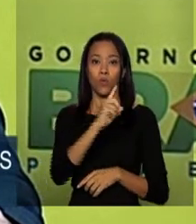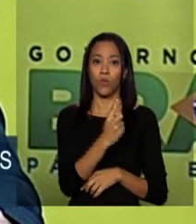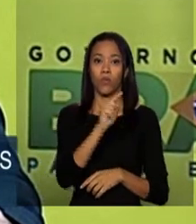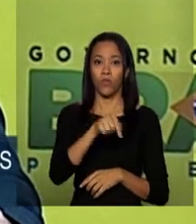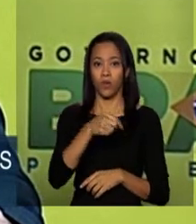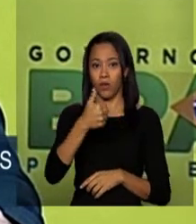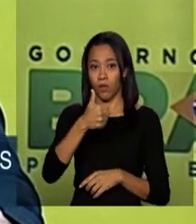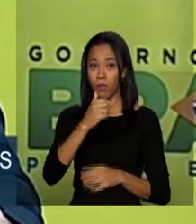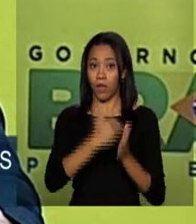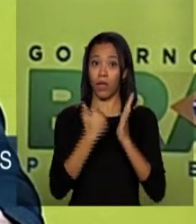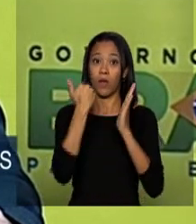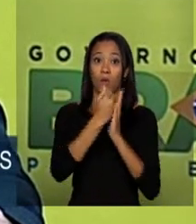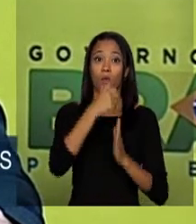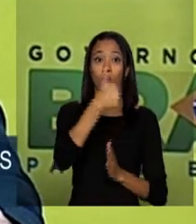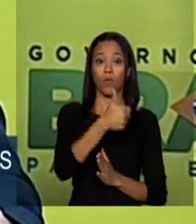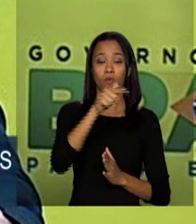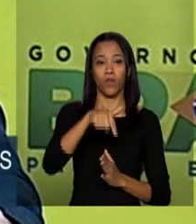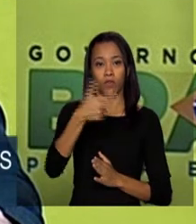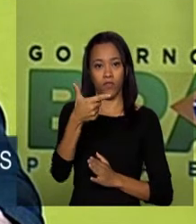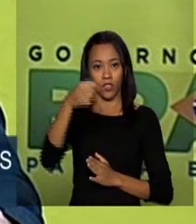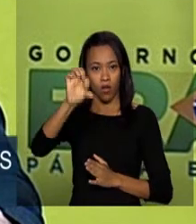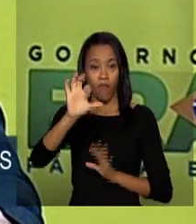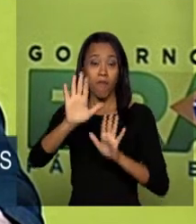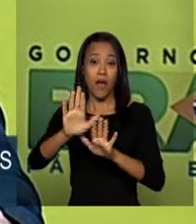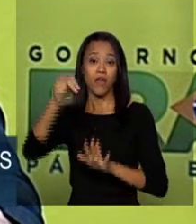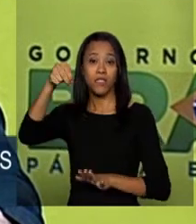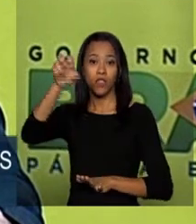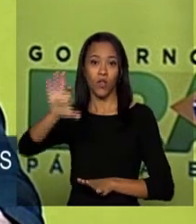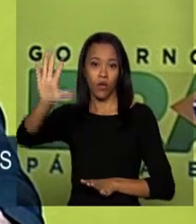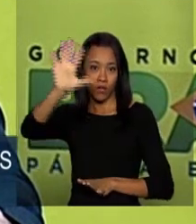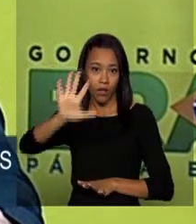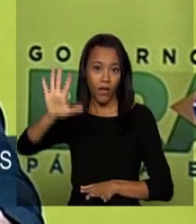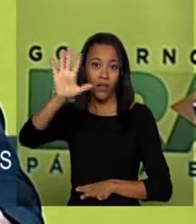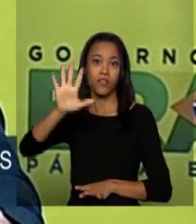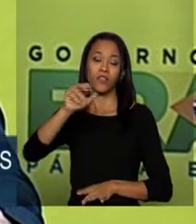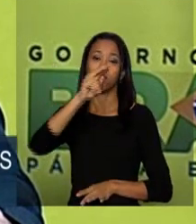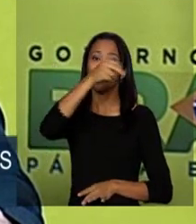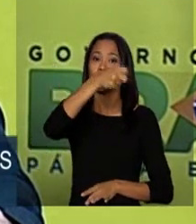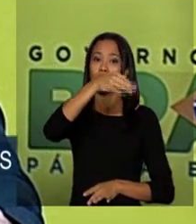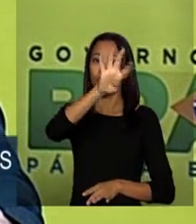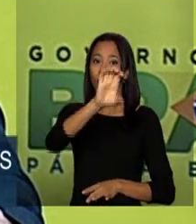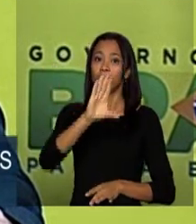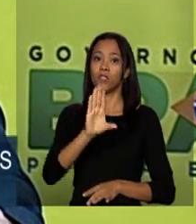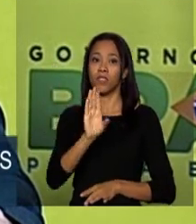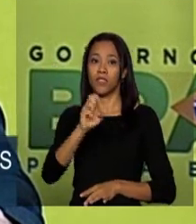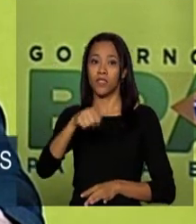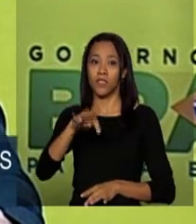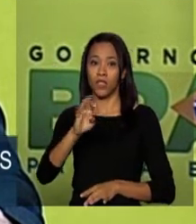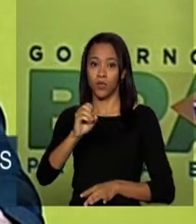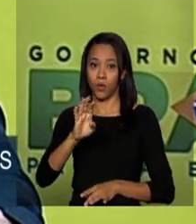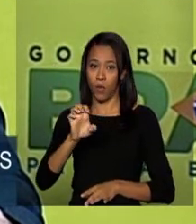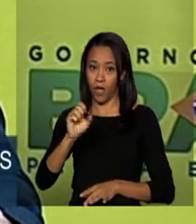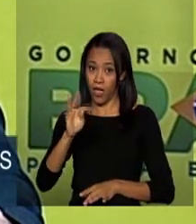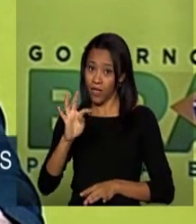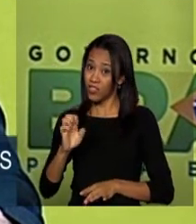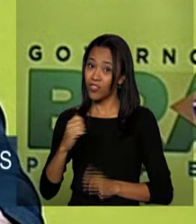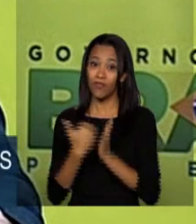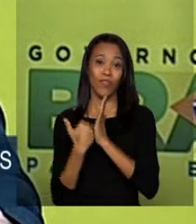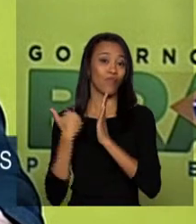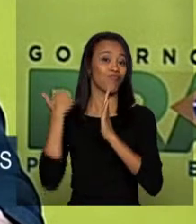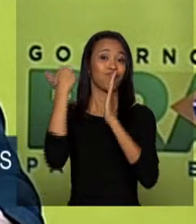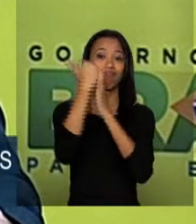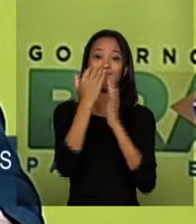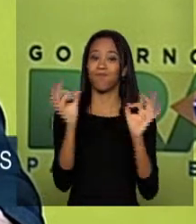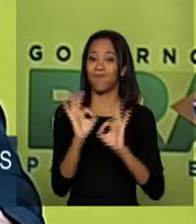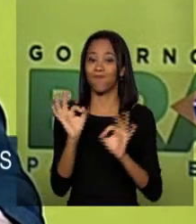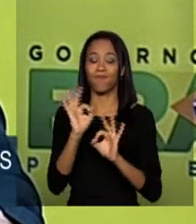para 1,29, mas as regiões nordeste, norte e centro-oeste não tiveram essa evolução. Por